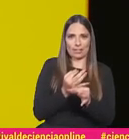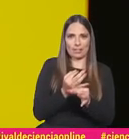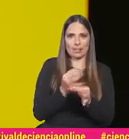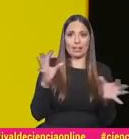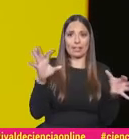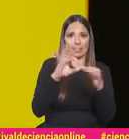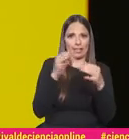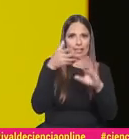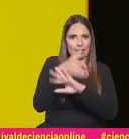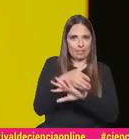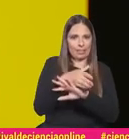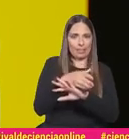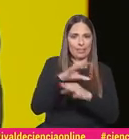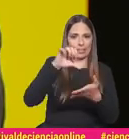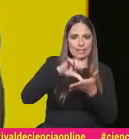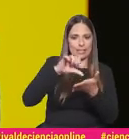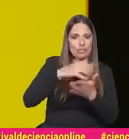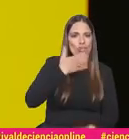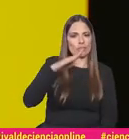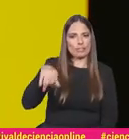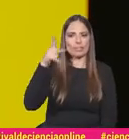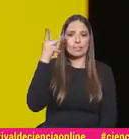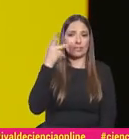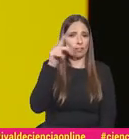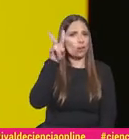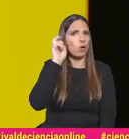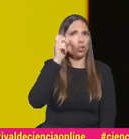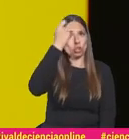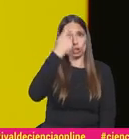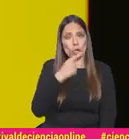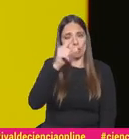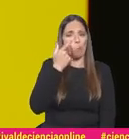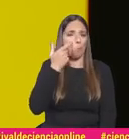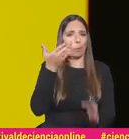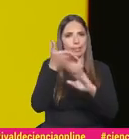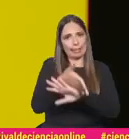ligações em direto aos Centros de Ciência Viva para ouvirmos histórias e experiências em direto.